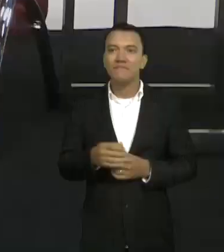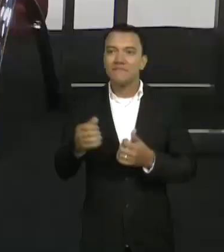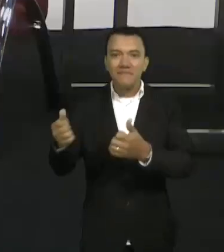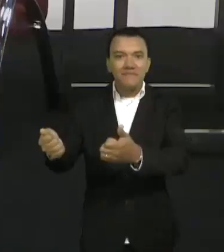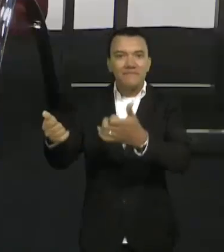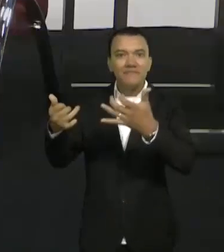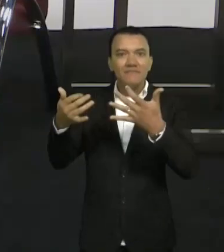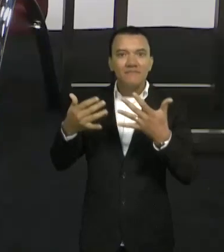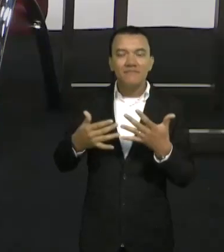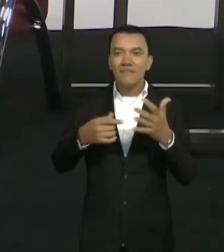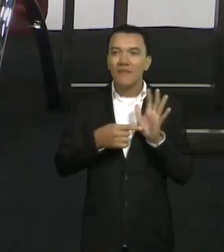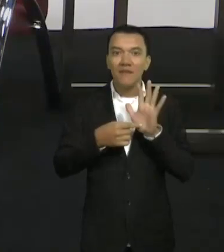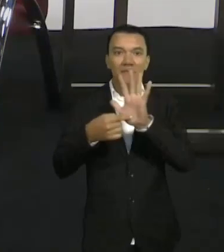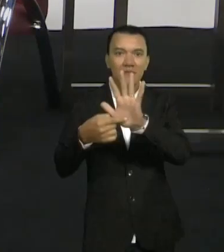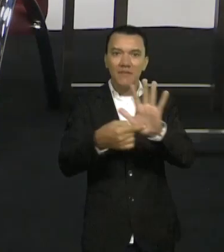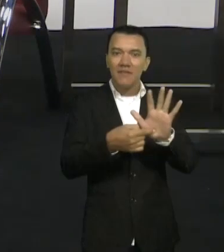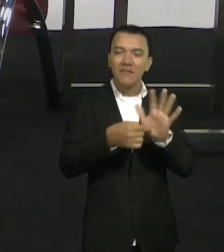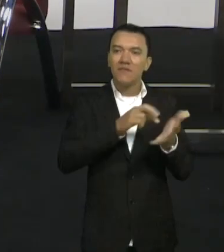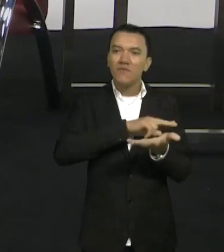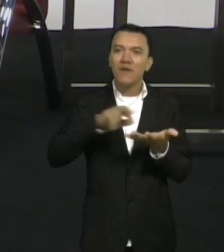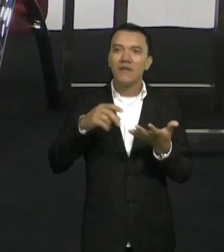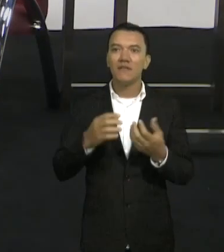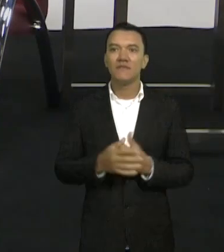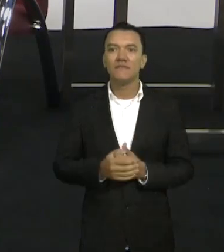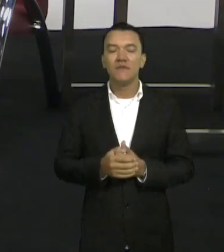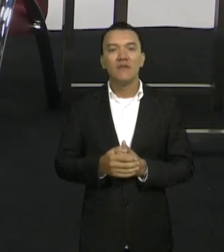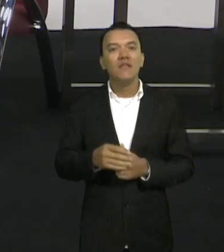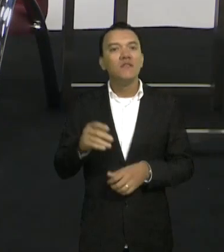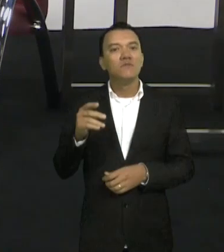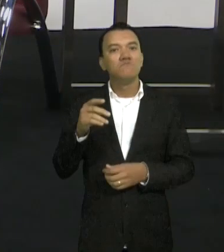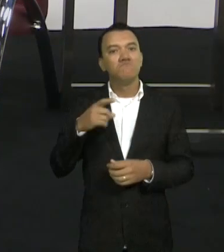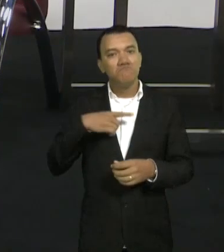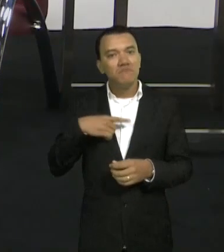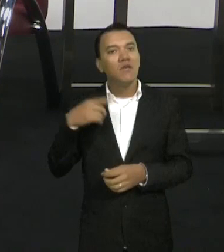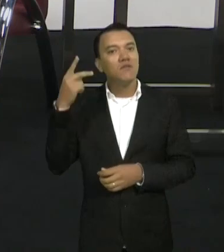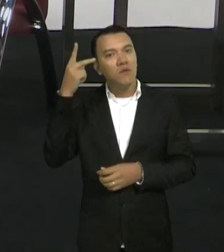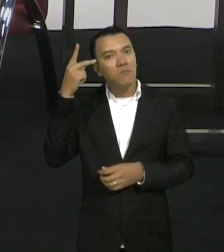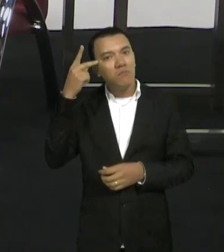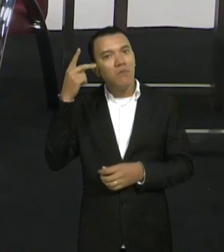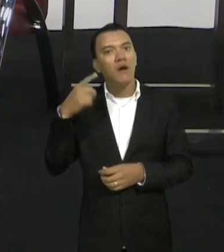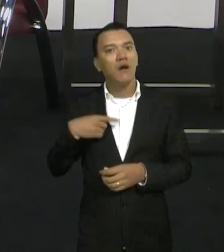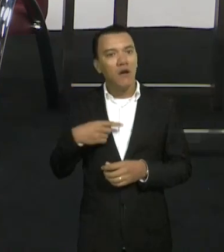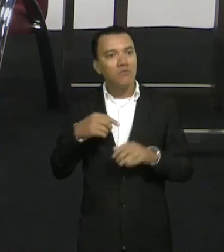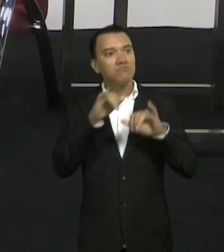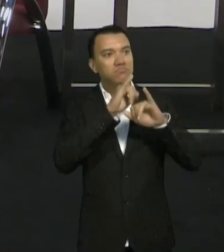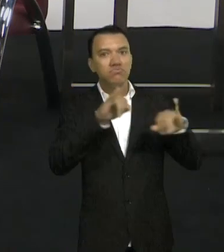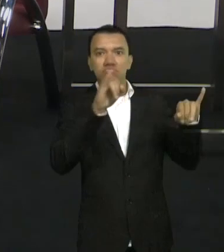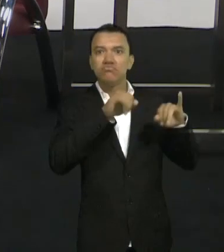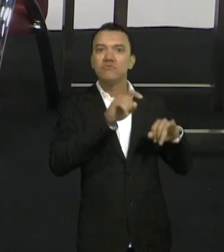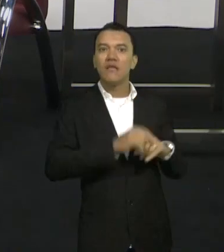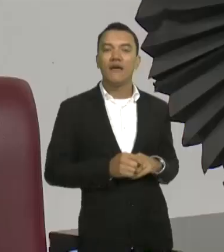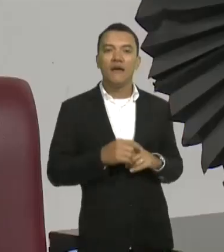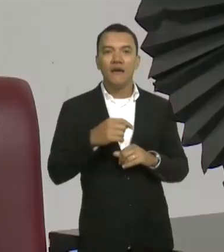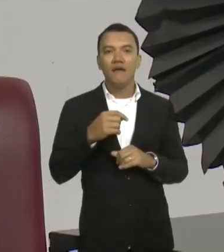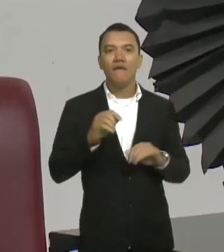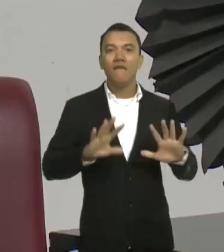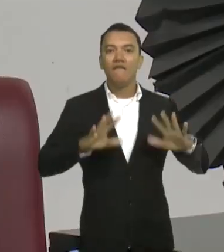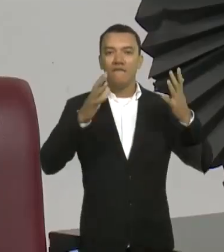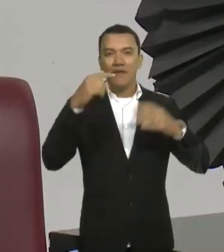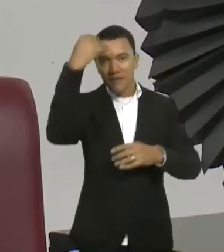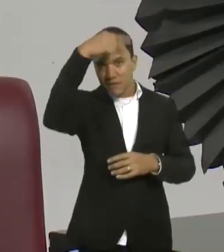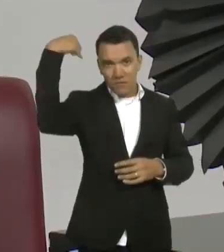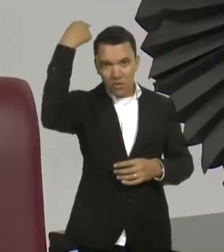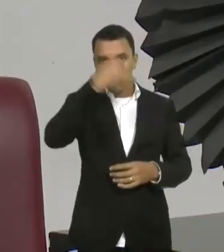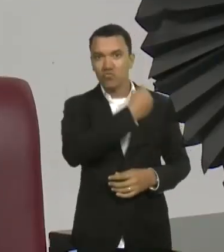se apresentar, São Paulo também. Fomos para São Paulo também, fizemos a divulgação do São João de São Luís em São